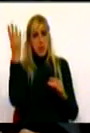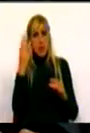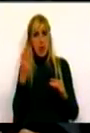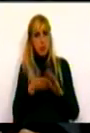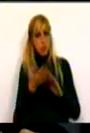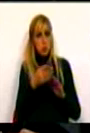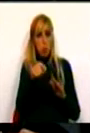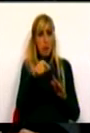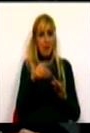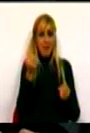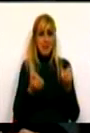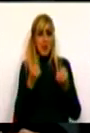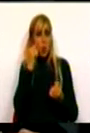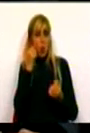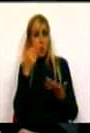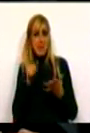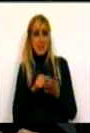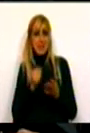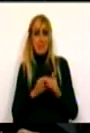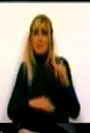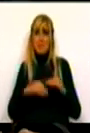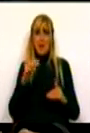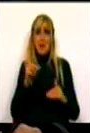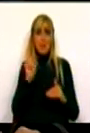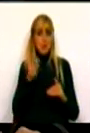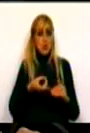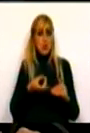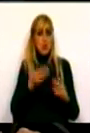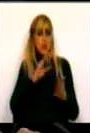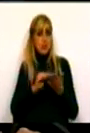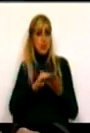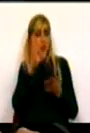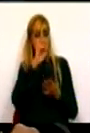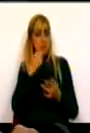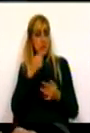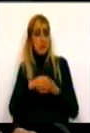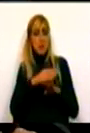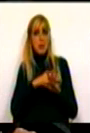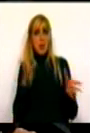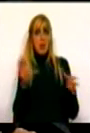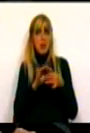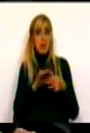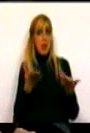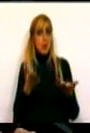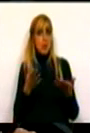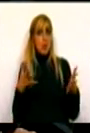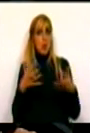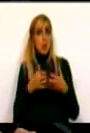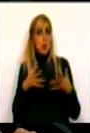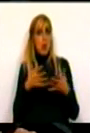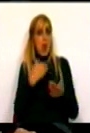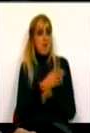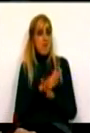com esse homem são sempre mais do que os nove minutos estado no estado o frio relativamente é uma circunstância que o ponto alto o